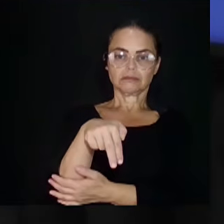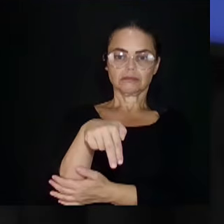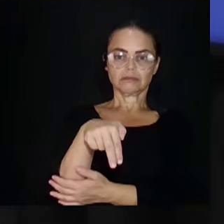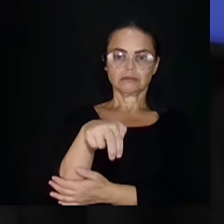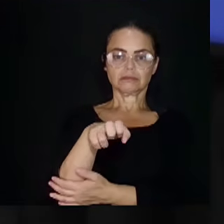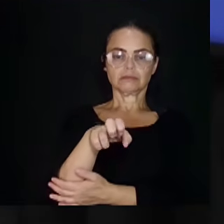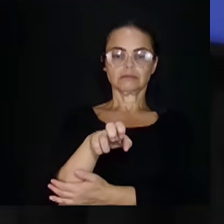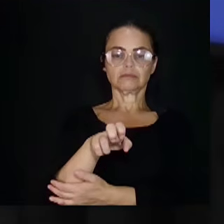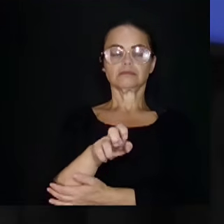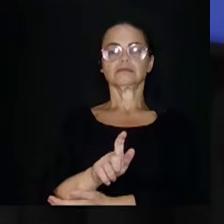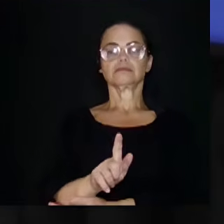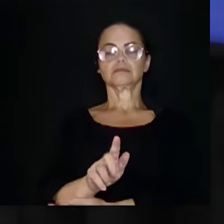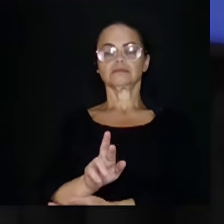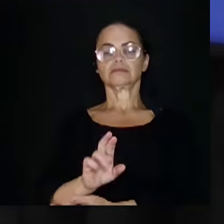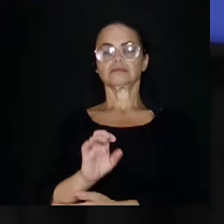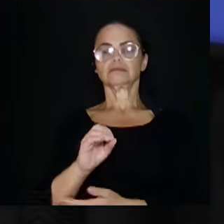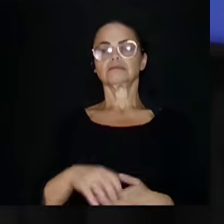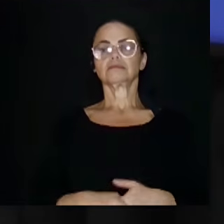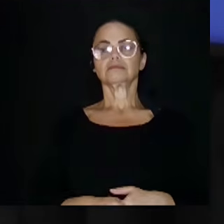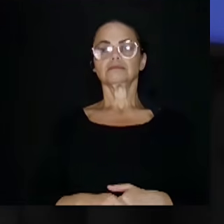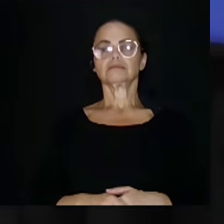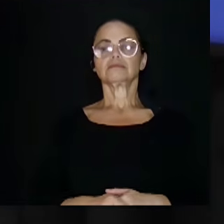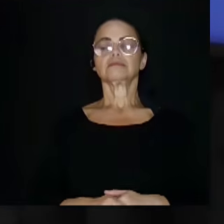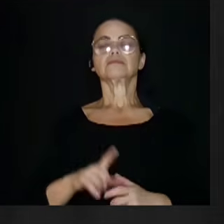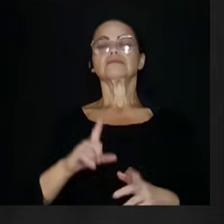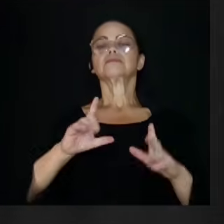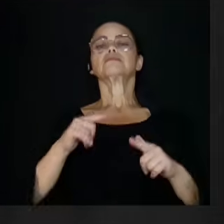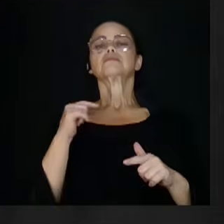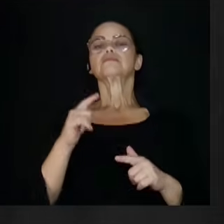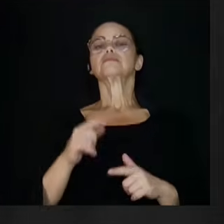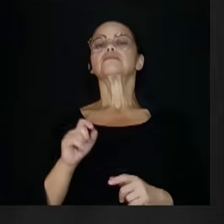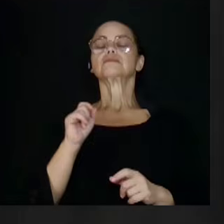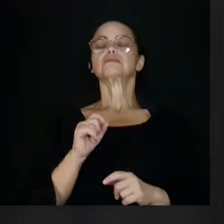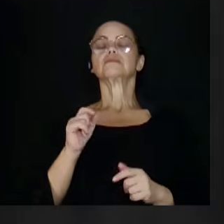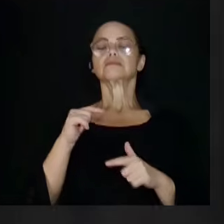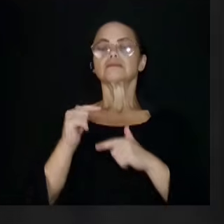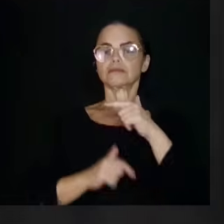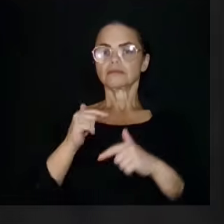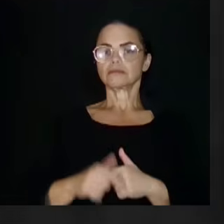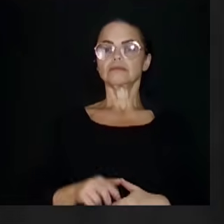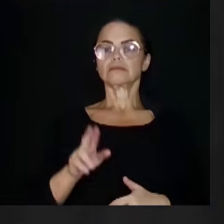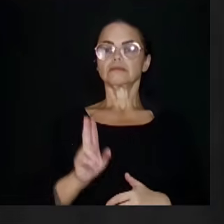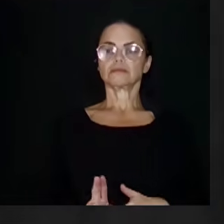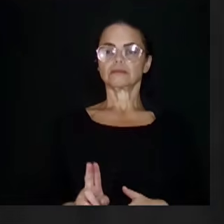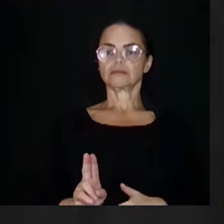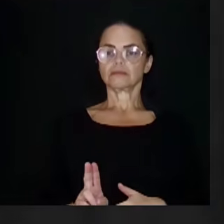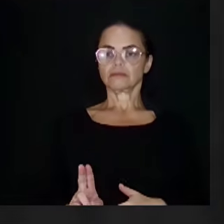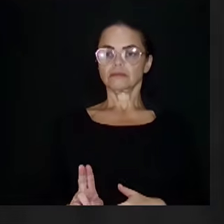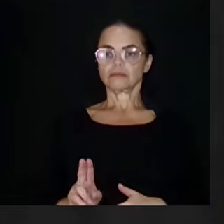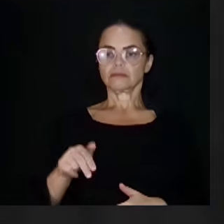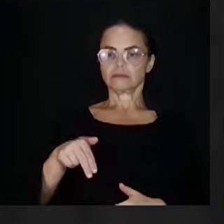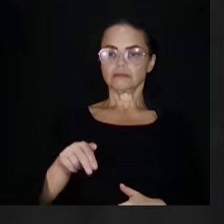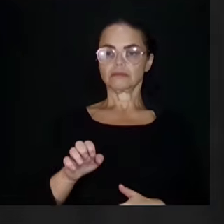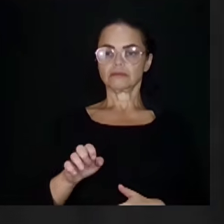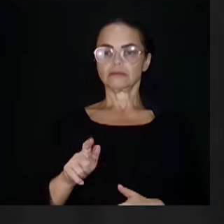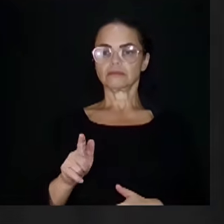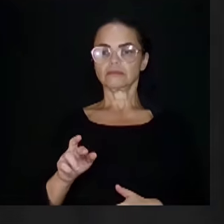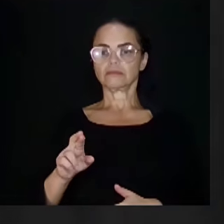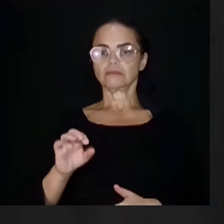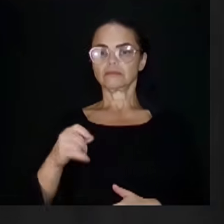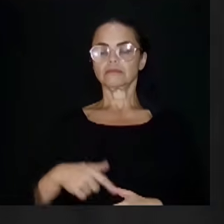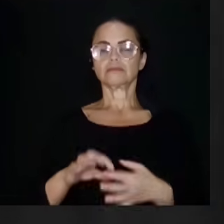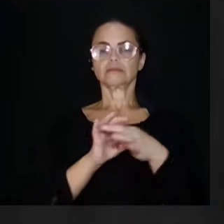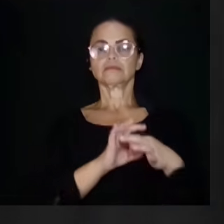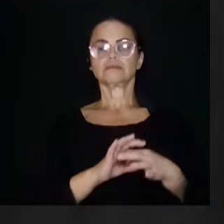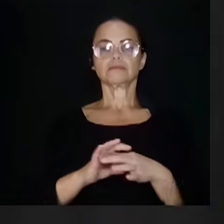UNEGRO e qual que é o seu trabalho lá. Tá. A UNEGRO, né, é a União de Negros e Negras pela Igualdade Racial, é uma